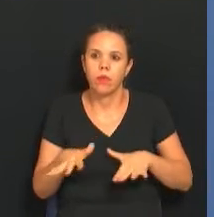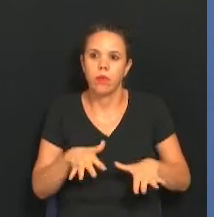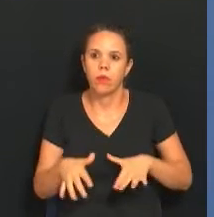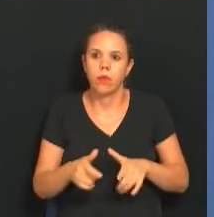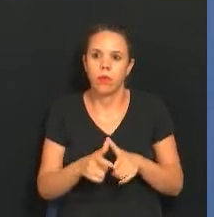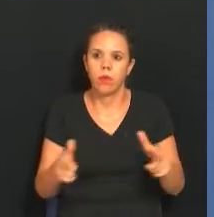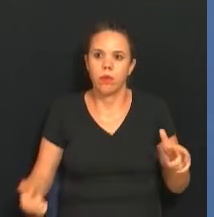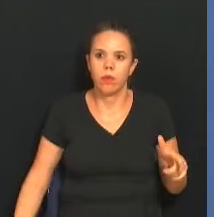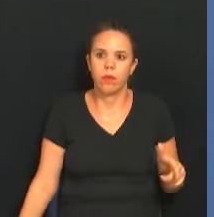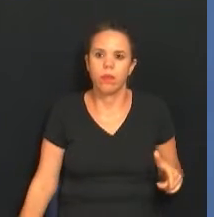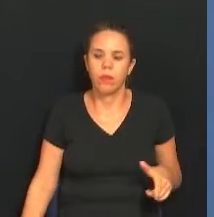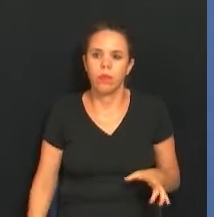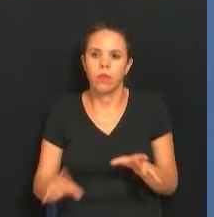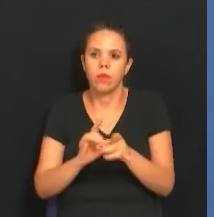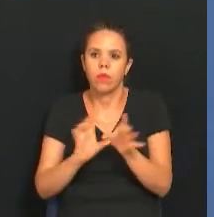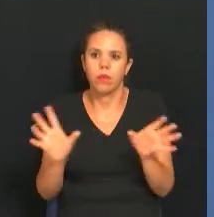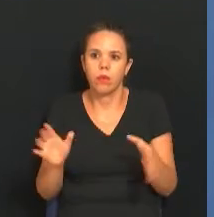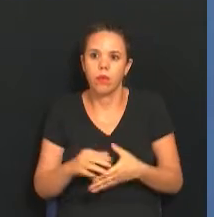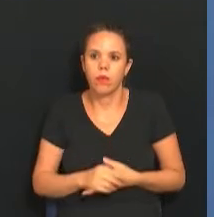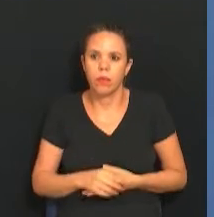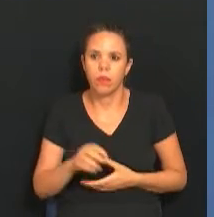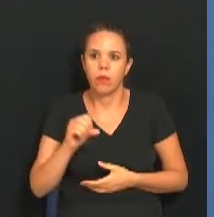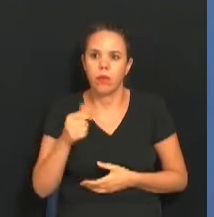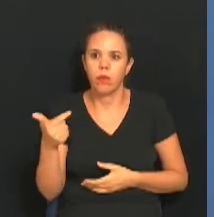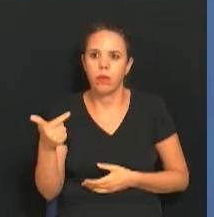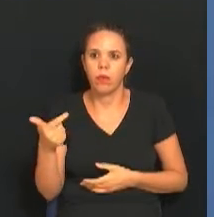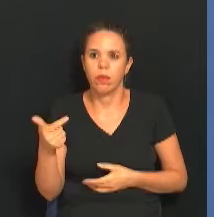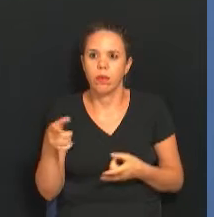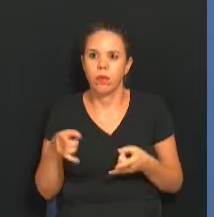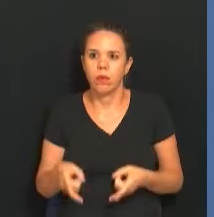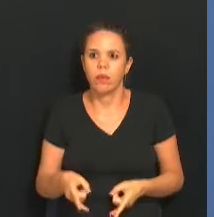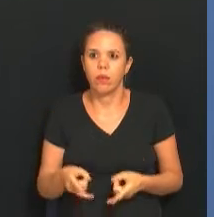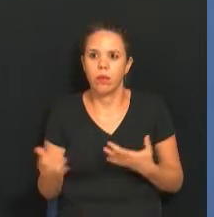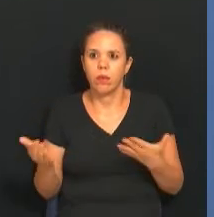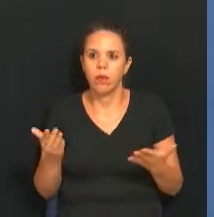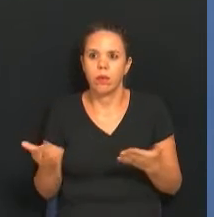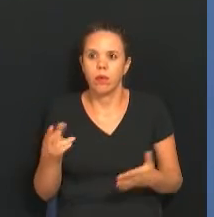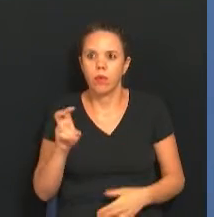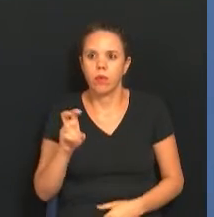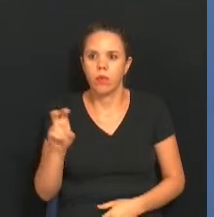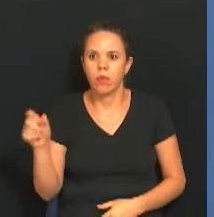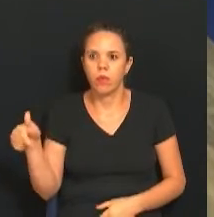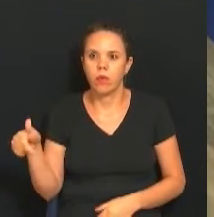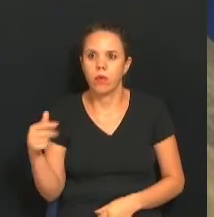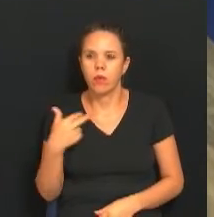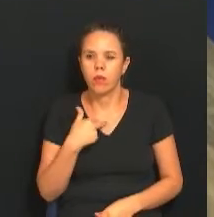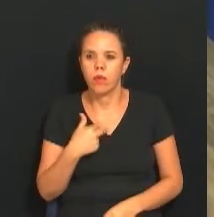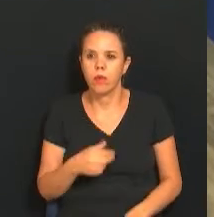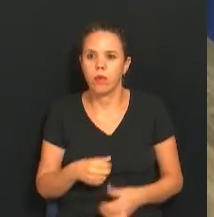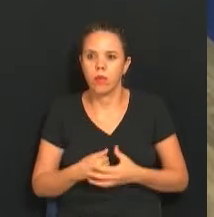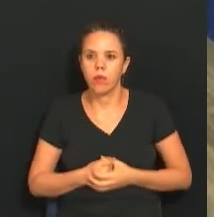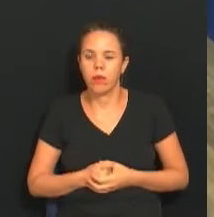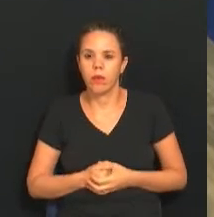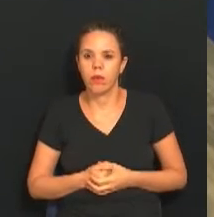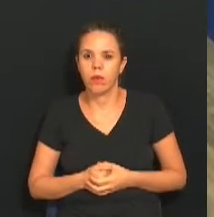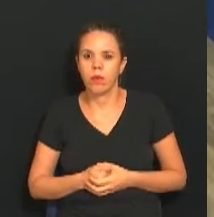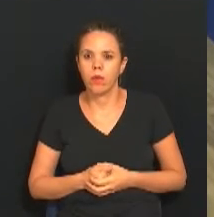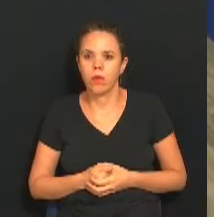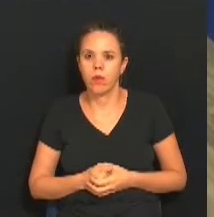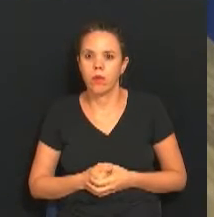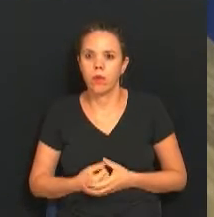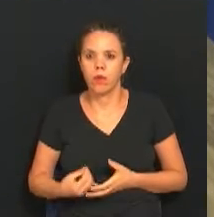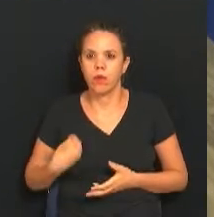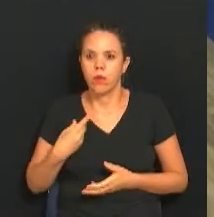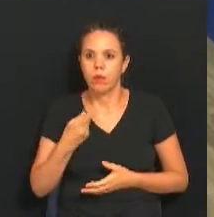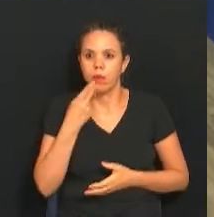pouco maior com a disponibilização de 92 leitos dos quais 57 estavam ocupados e minha a gente tá aí